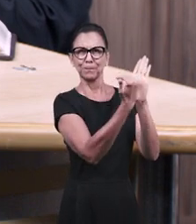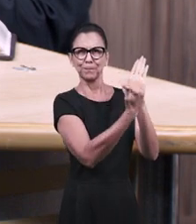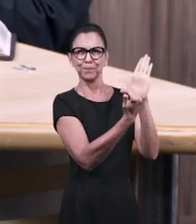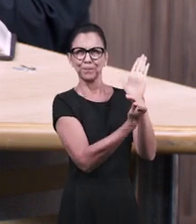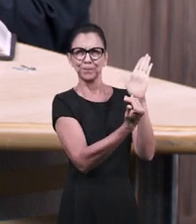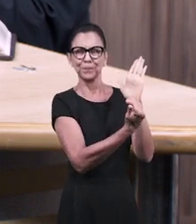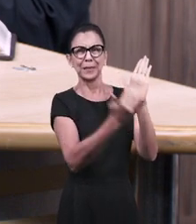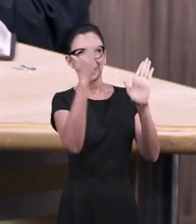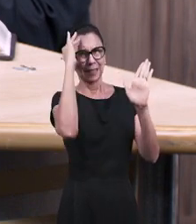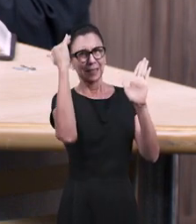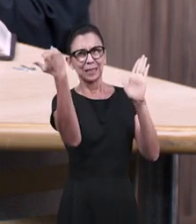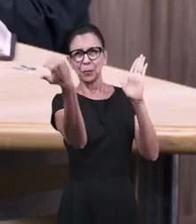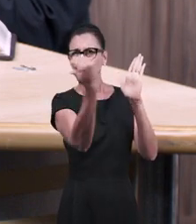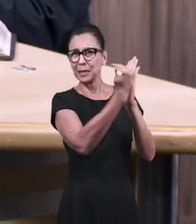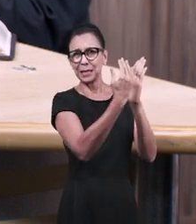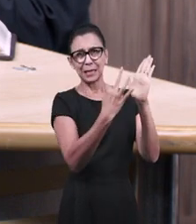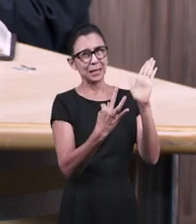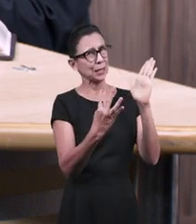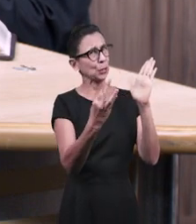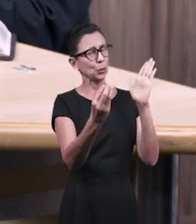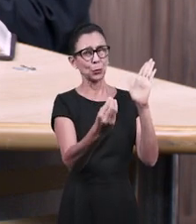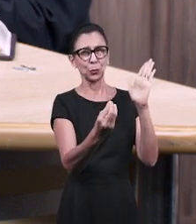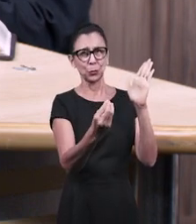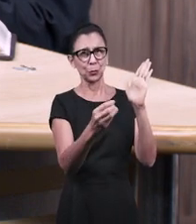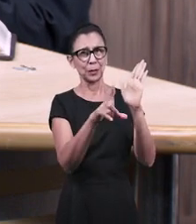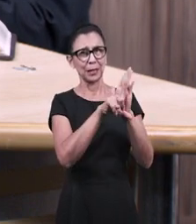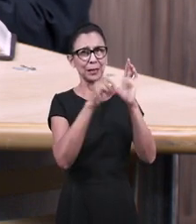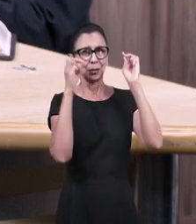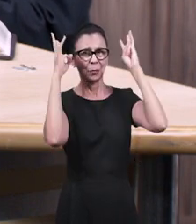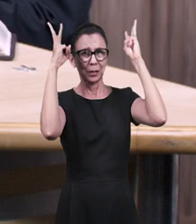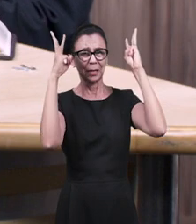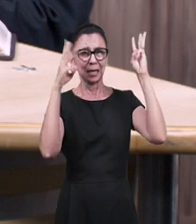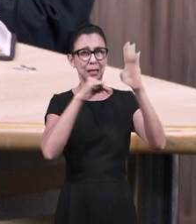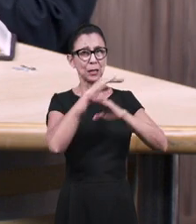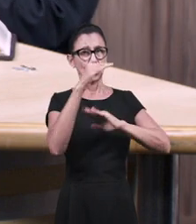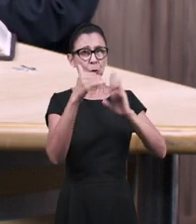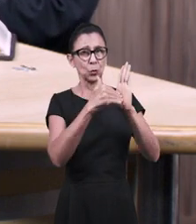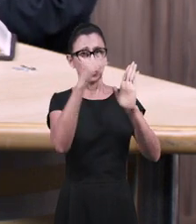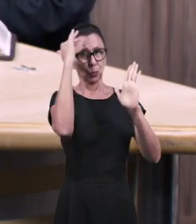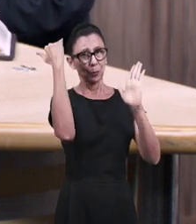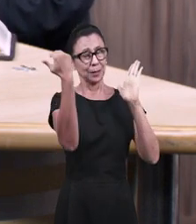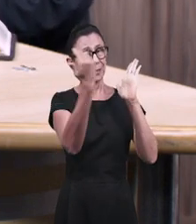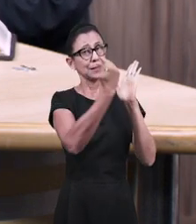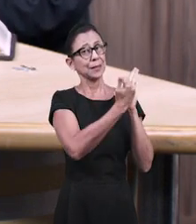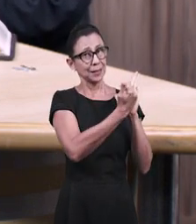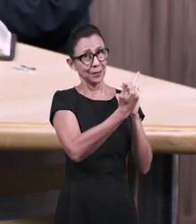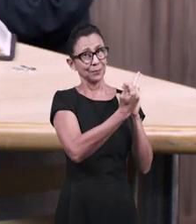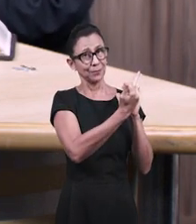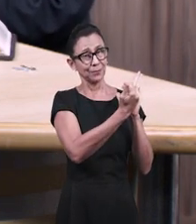Testamento. Você vai ter que guardar a lei inteira, a lei de Moisés inteira. Tá certo? Mas nós estamos no